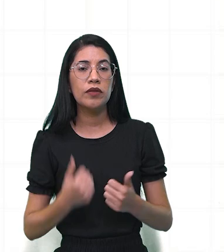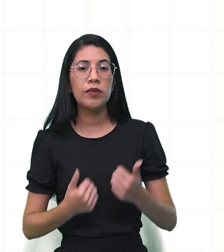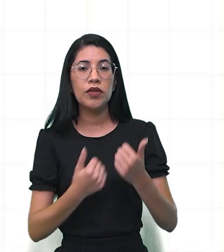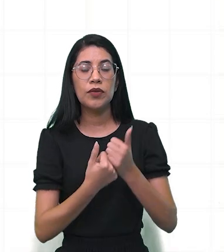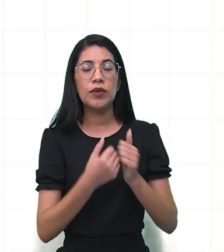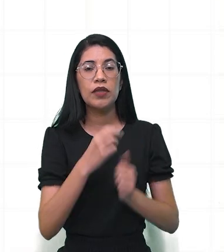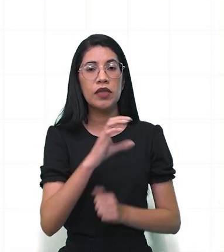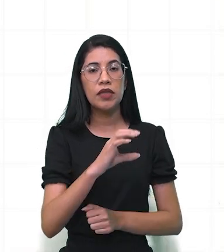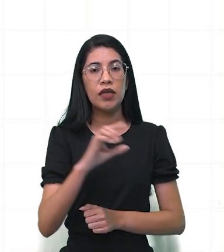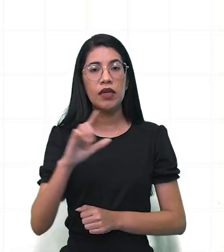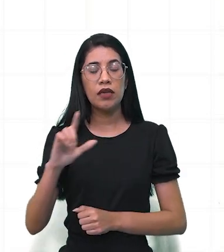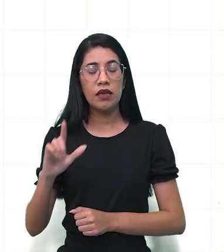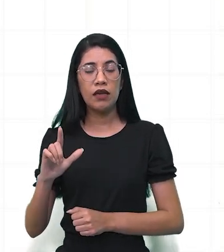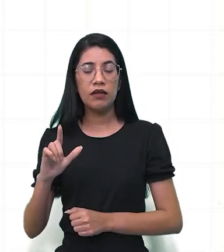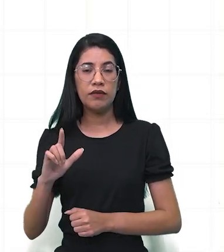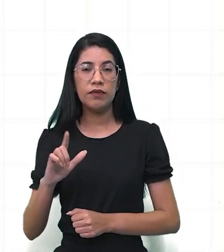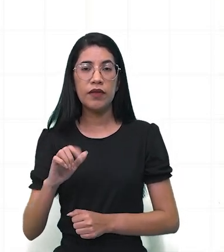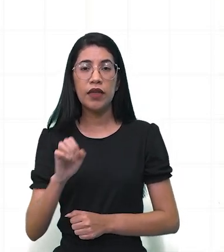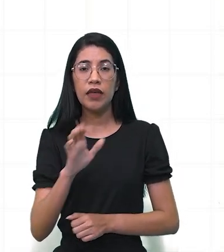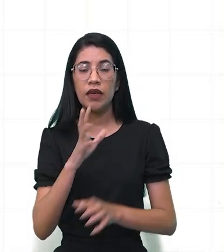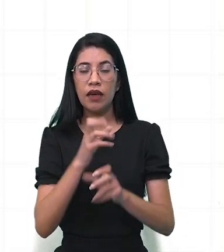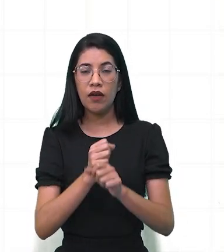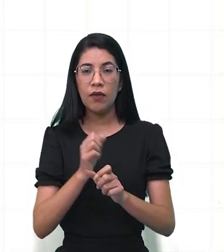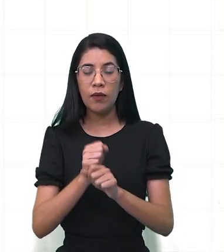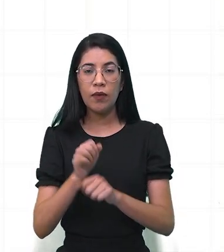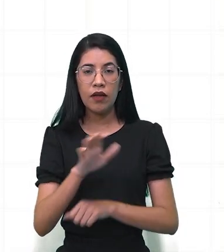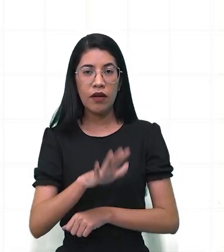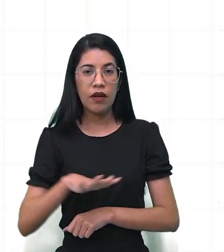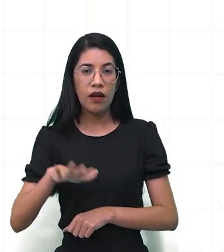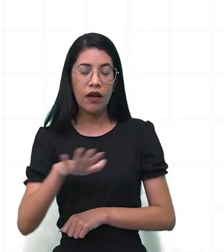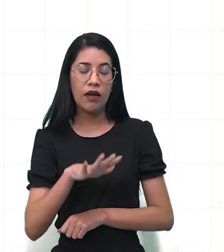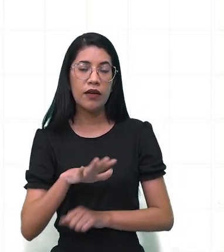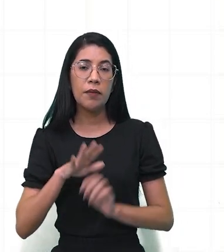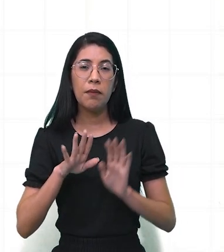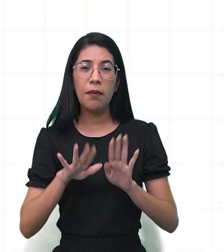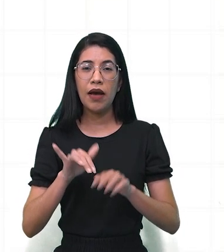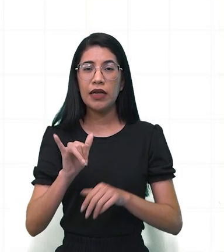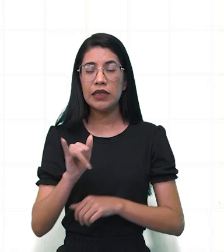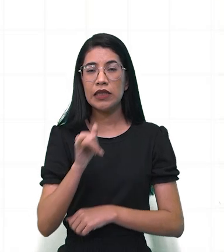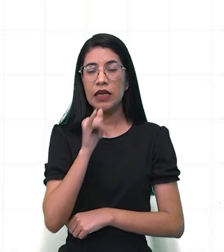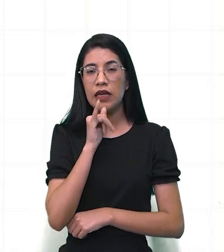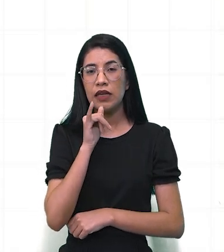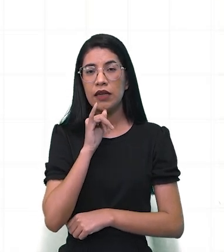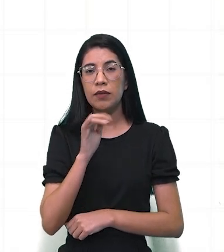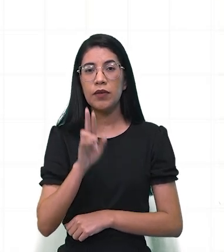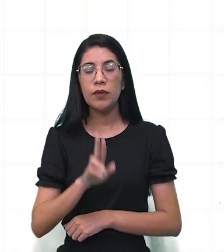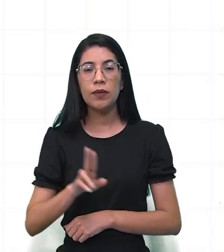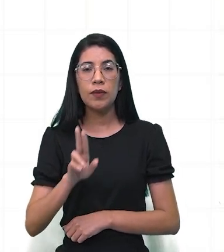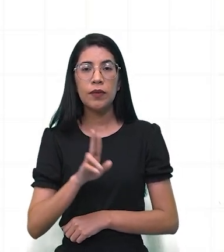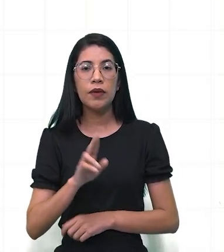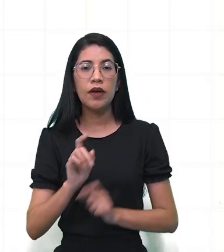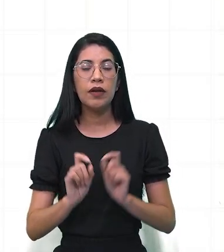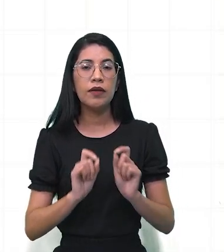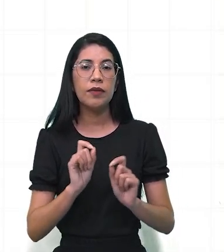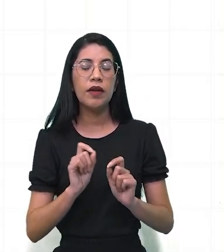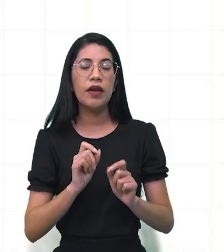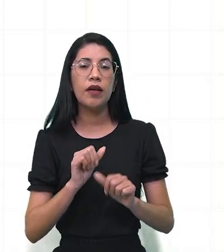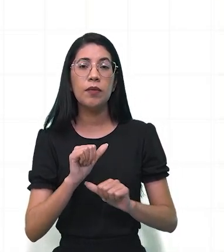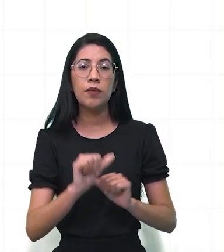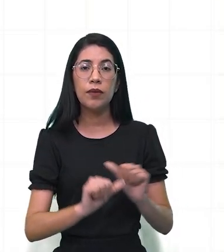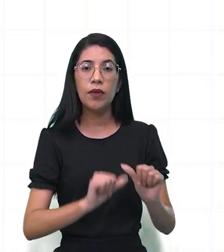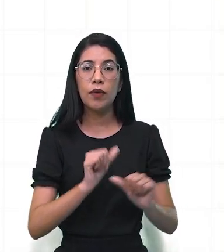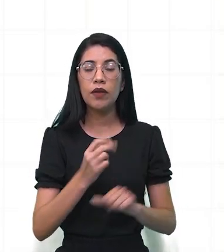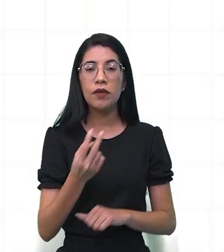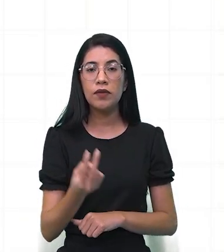Números quaisquer, e calcule a área. Ora, o que vai acontecer se a gente